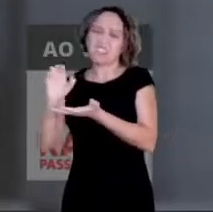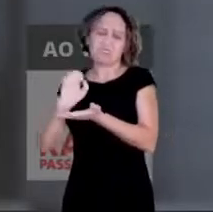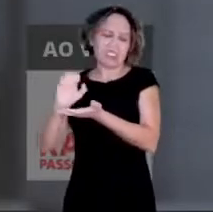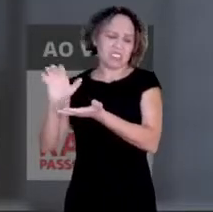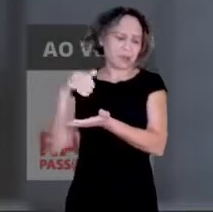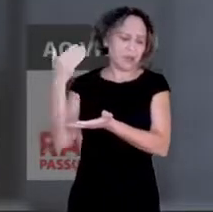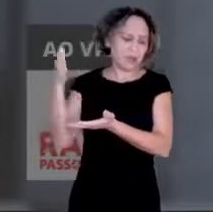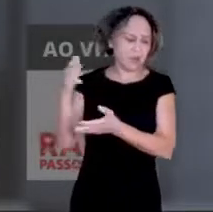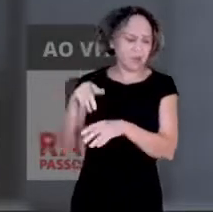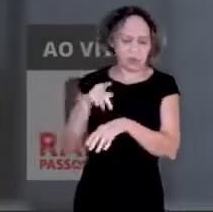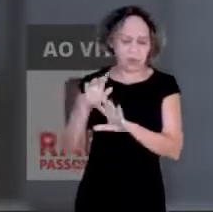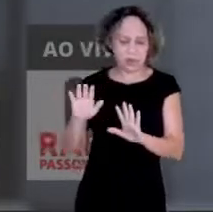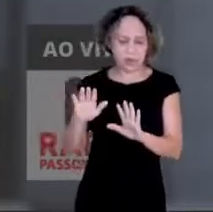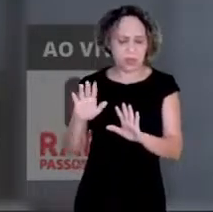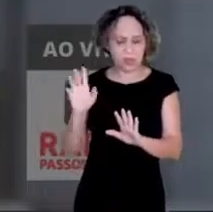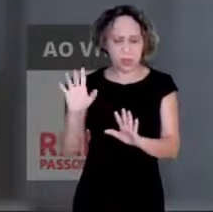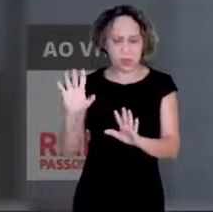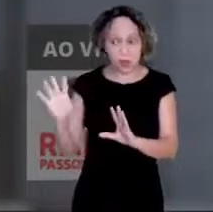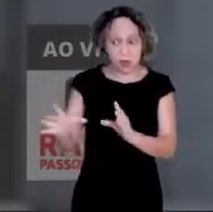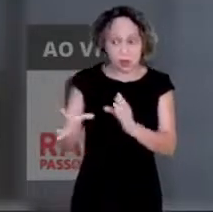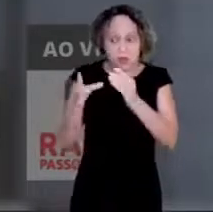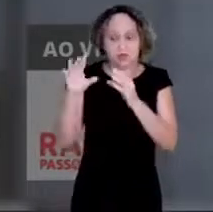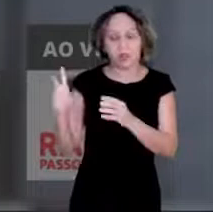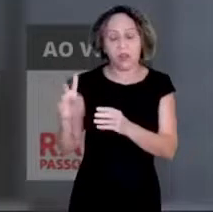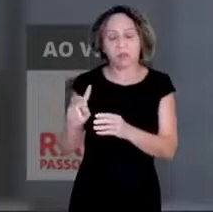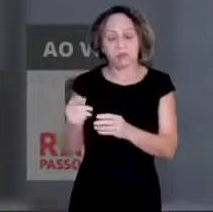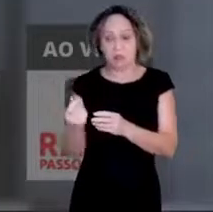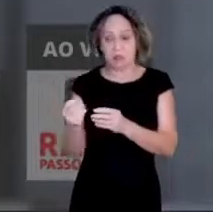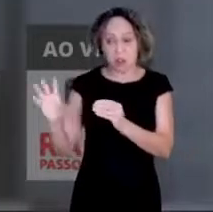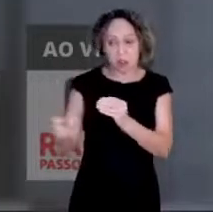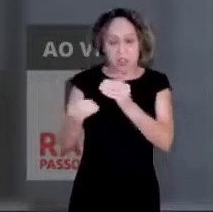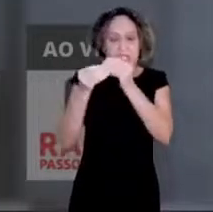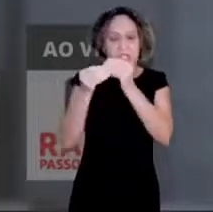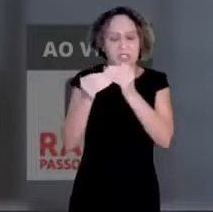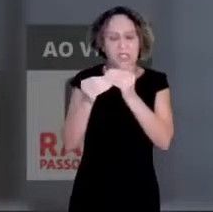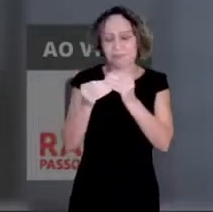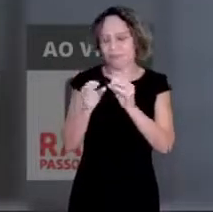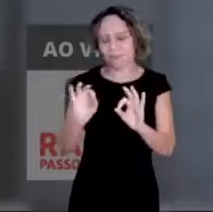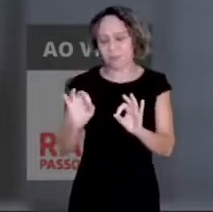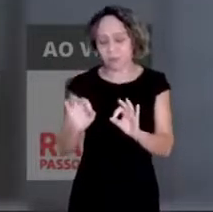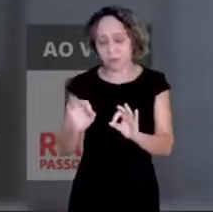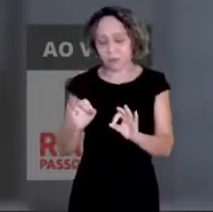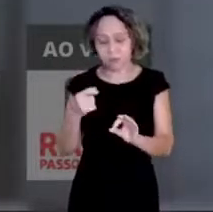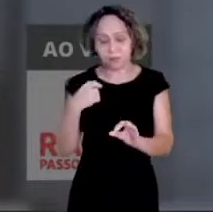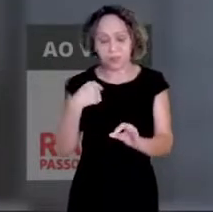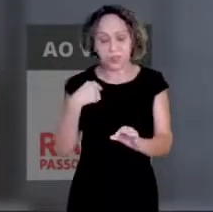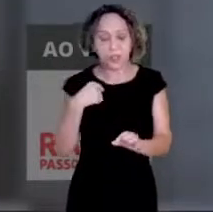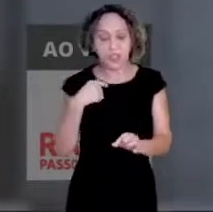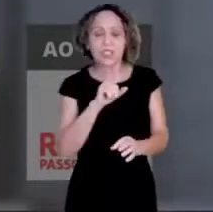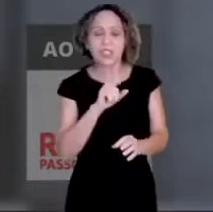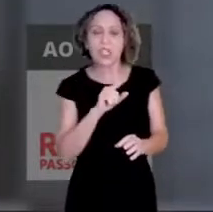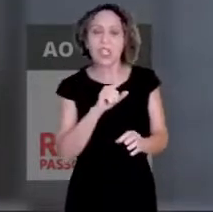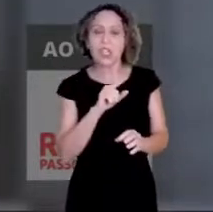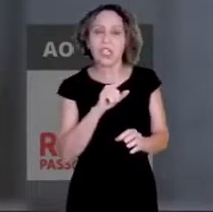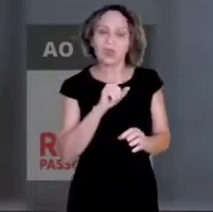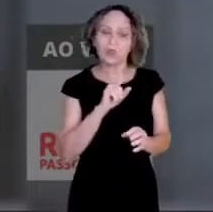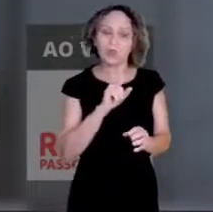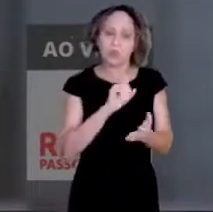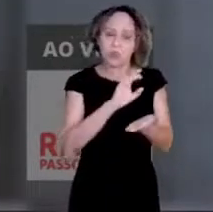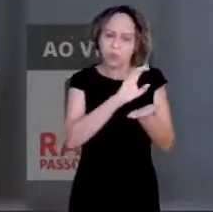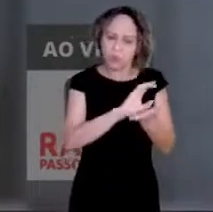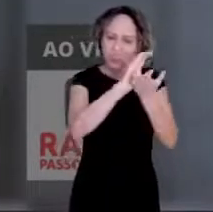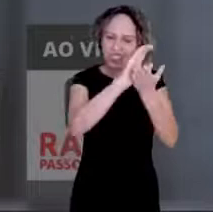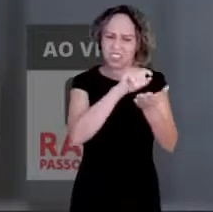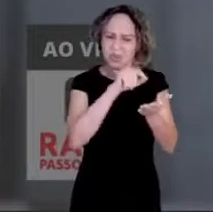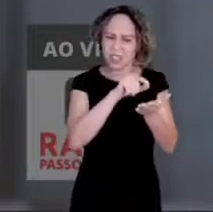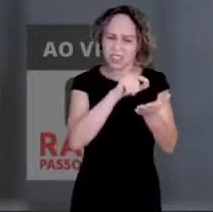e 400 mil pessoas que perderam o emprego, nós tivemos 270 bilhões de reais que deixaram de ser